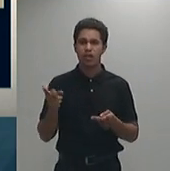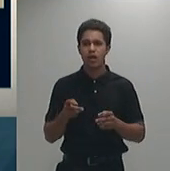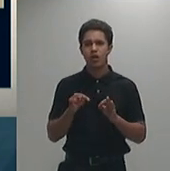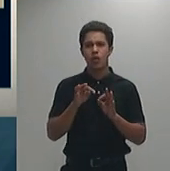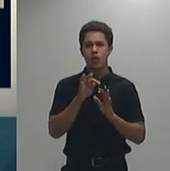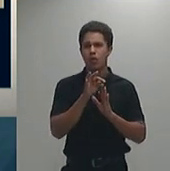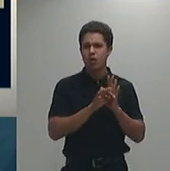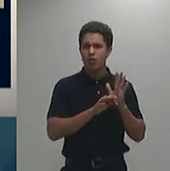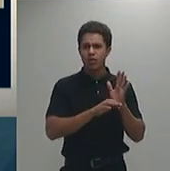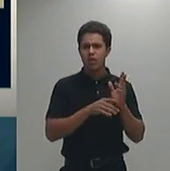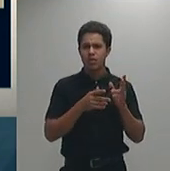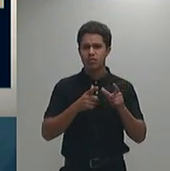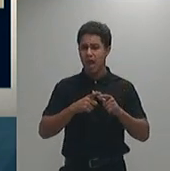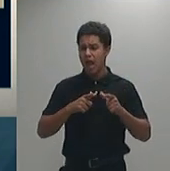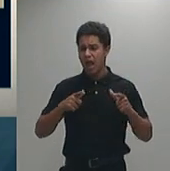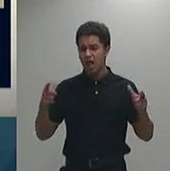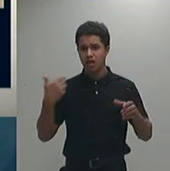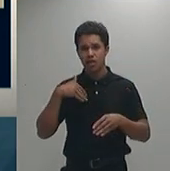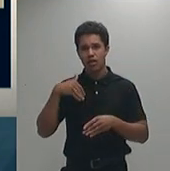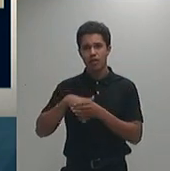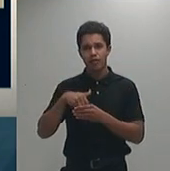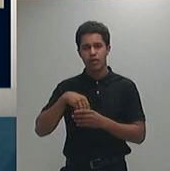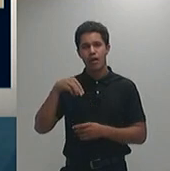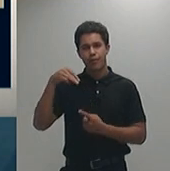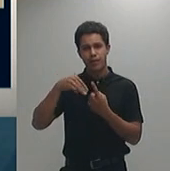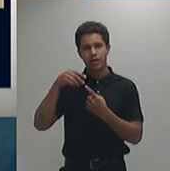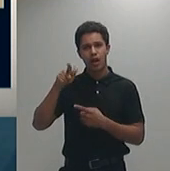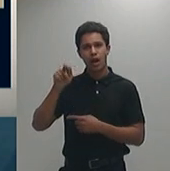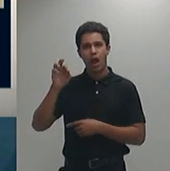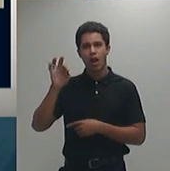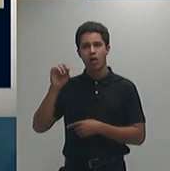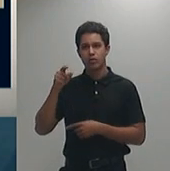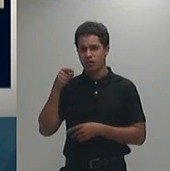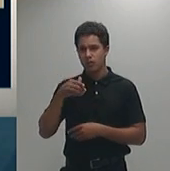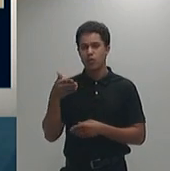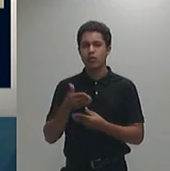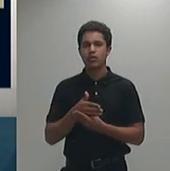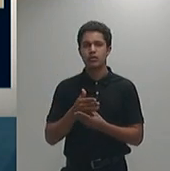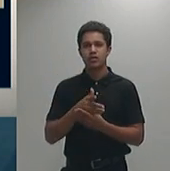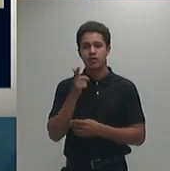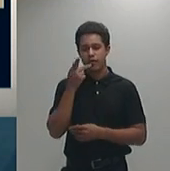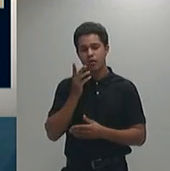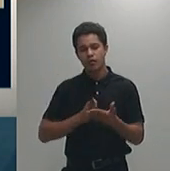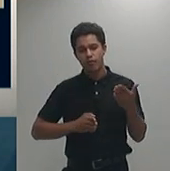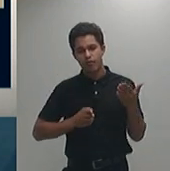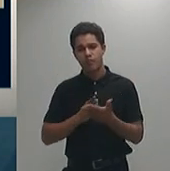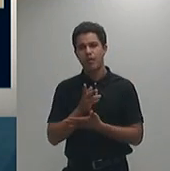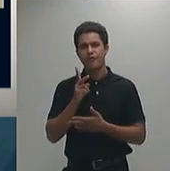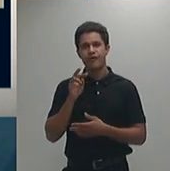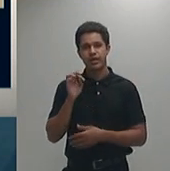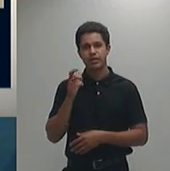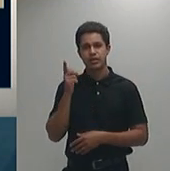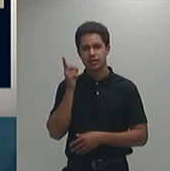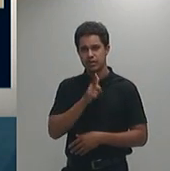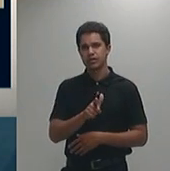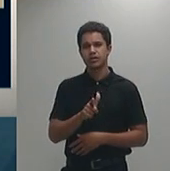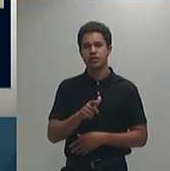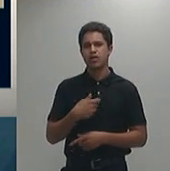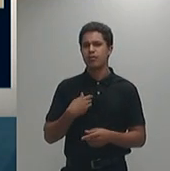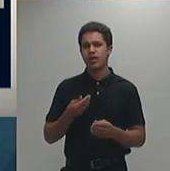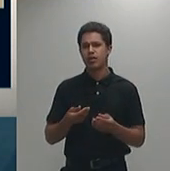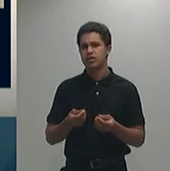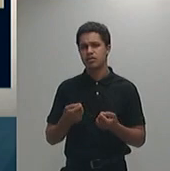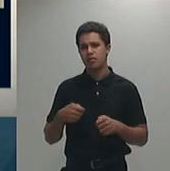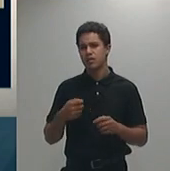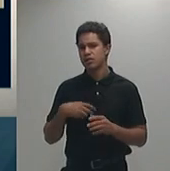da ministra gallotti naquele processo no Cola restou vencido mas dispenso a leitura os